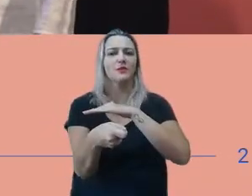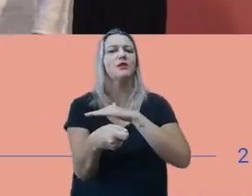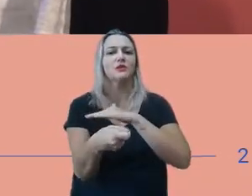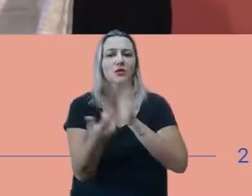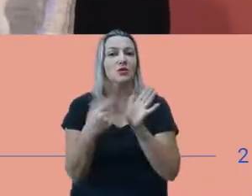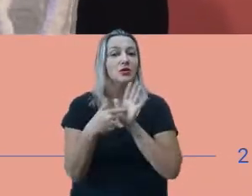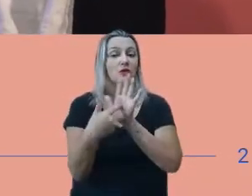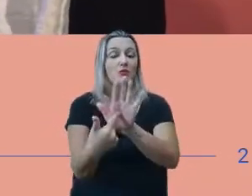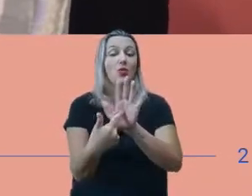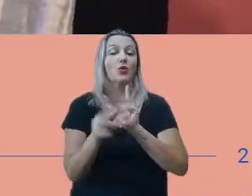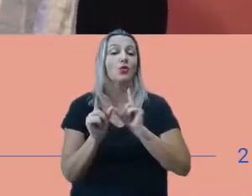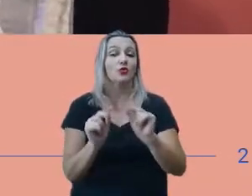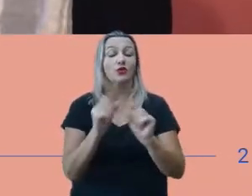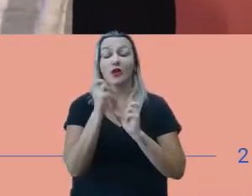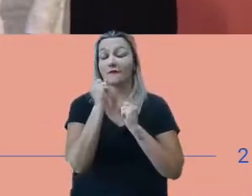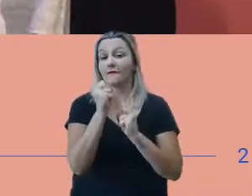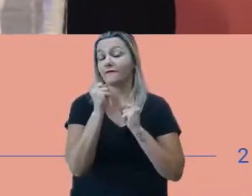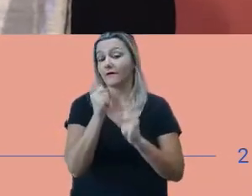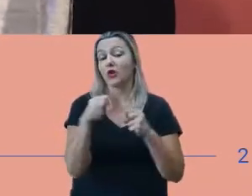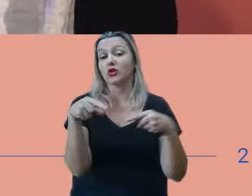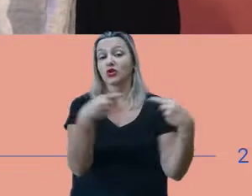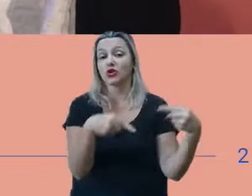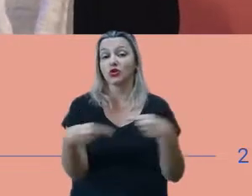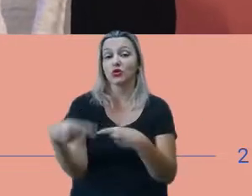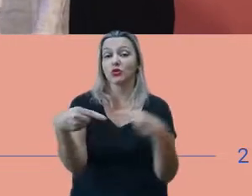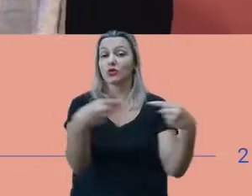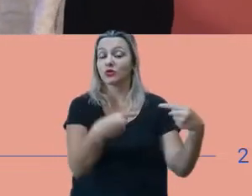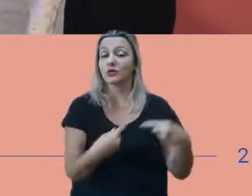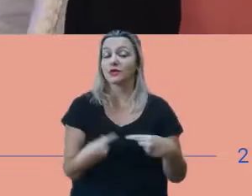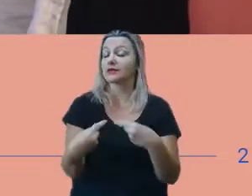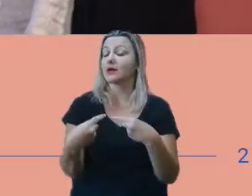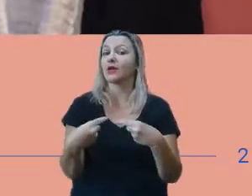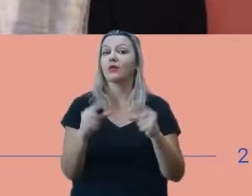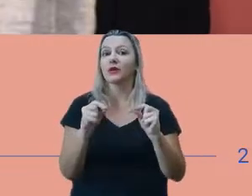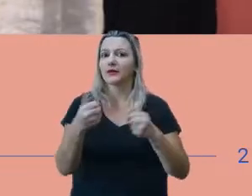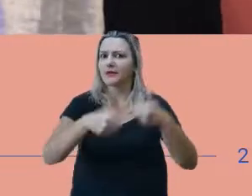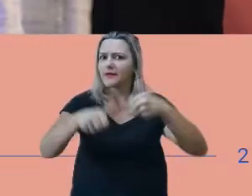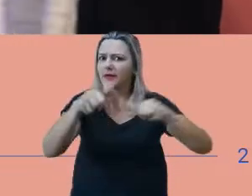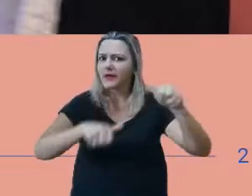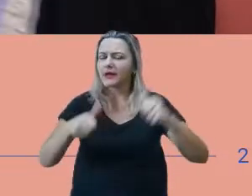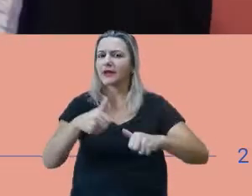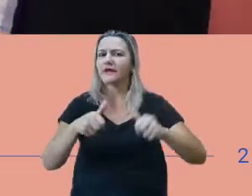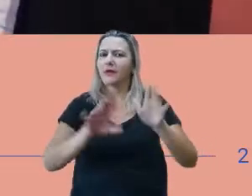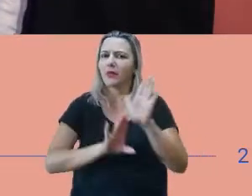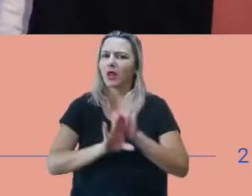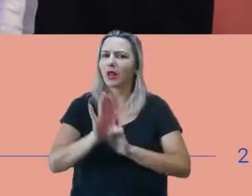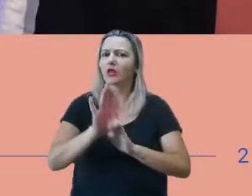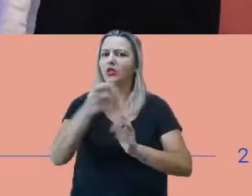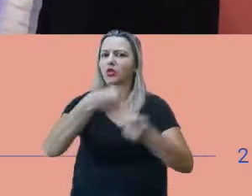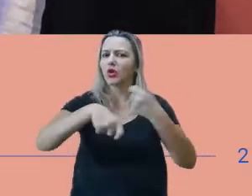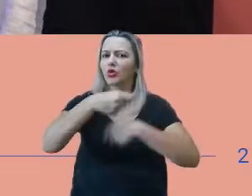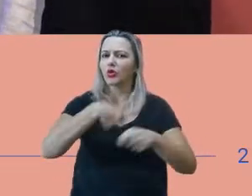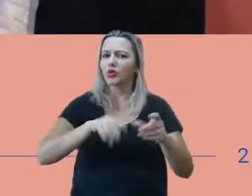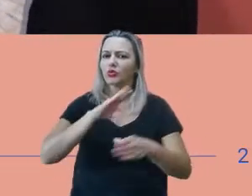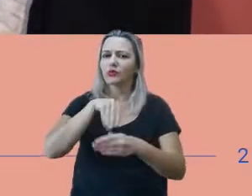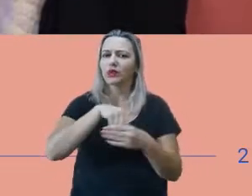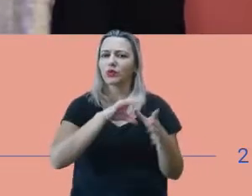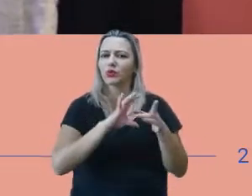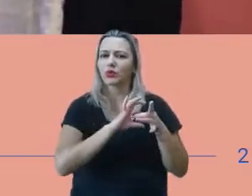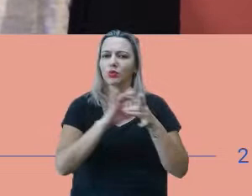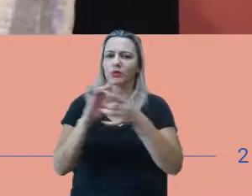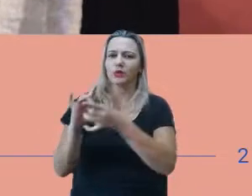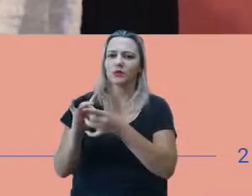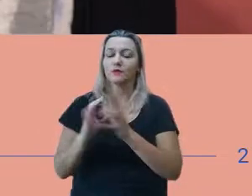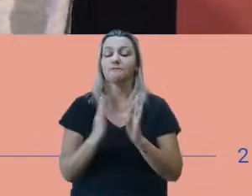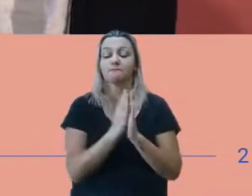ator forte aí da discussão entrando para avaliar a evolução dos negócios dentro desse contexto e agora em